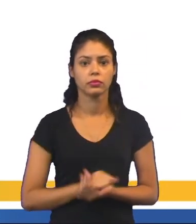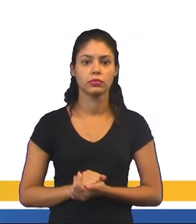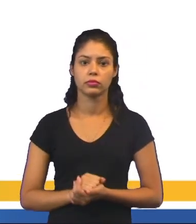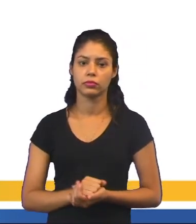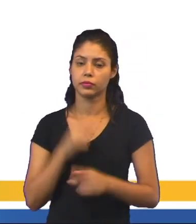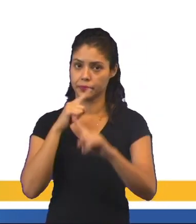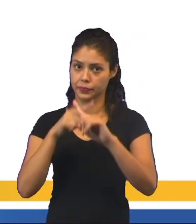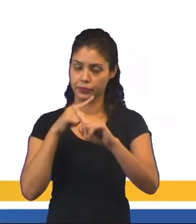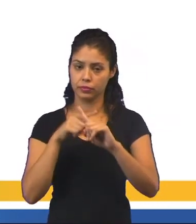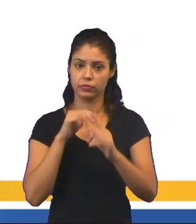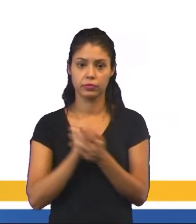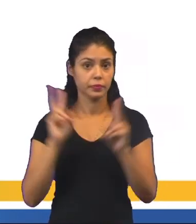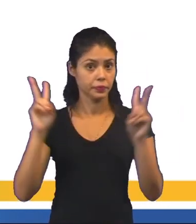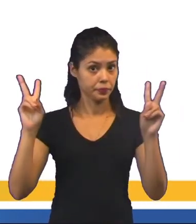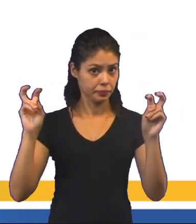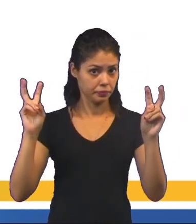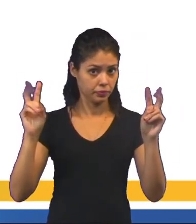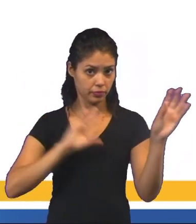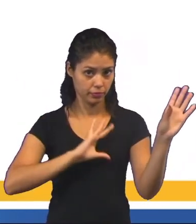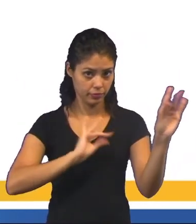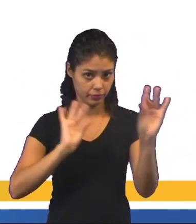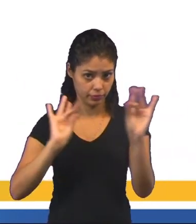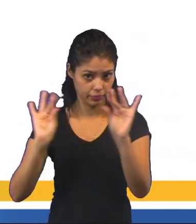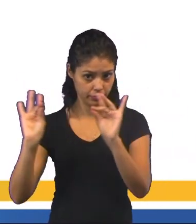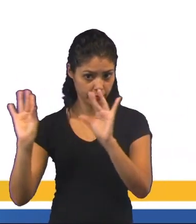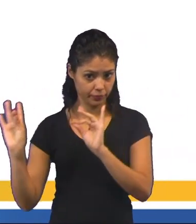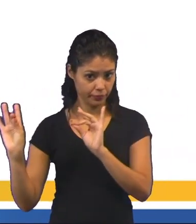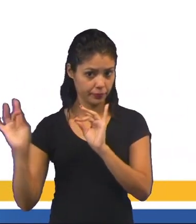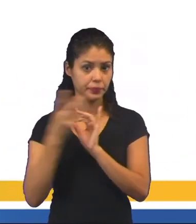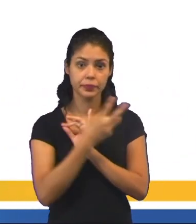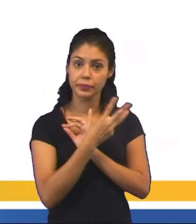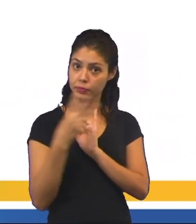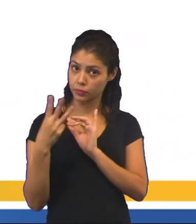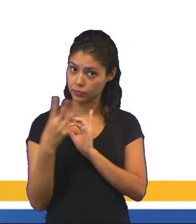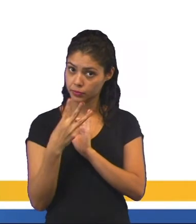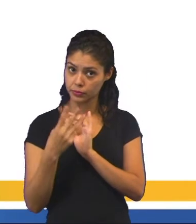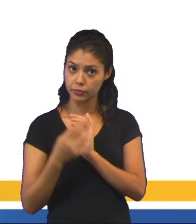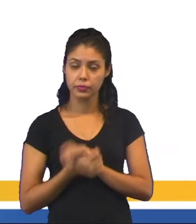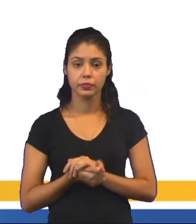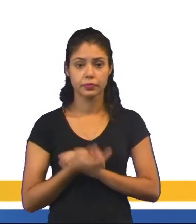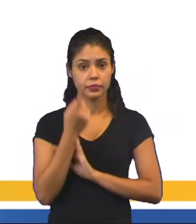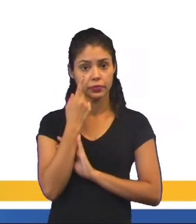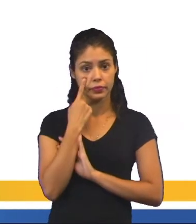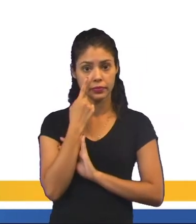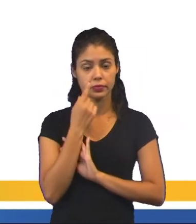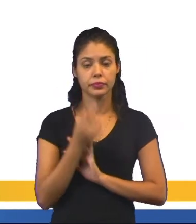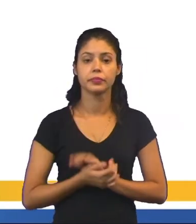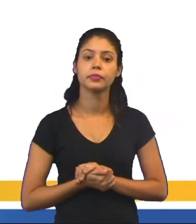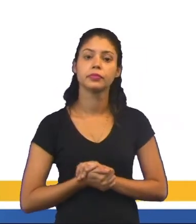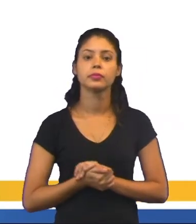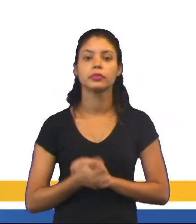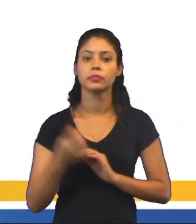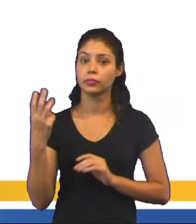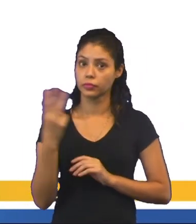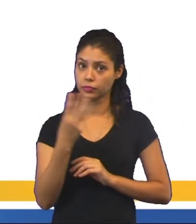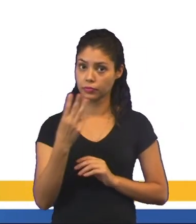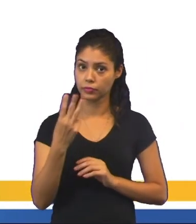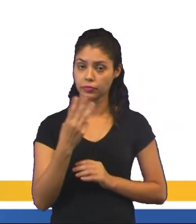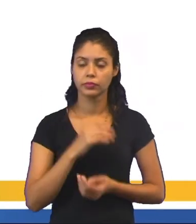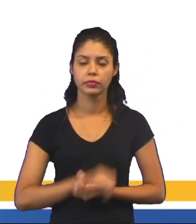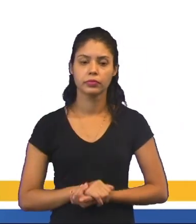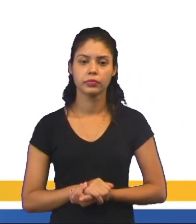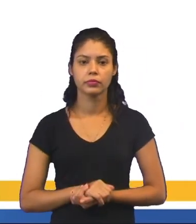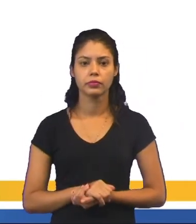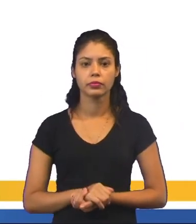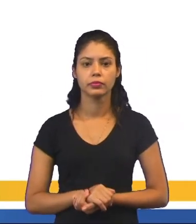agora multiplicar os termos de cada uma das 3 diagonais. Então, olha aí, estão falando 3 diagonais,